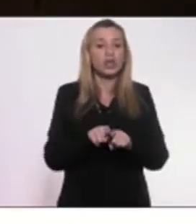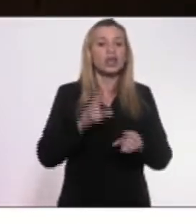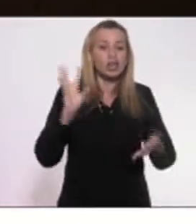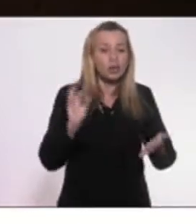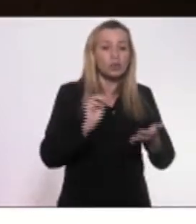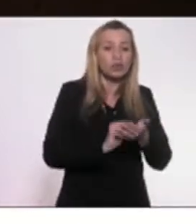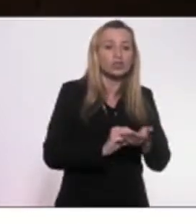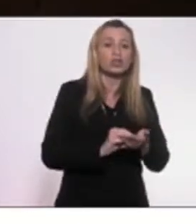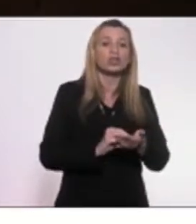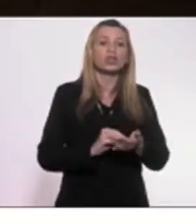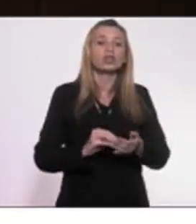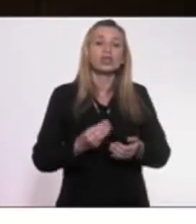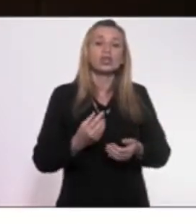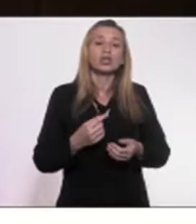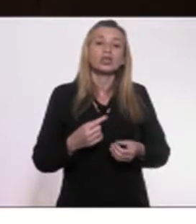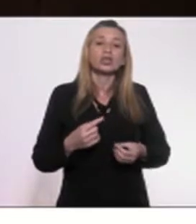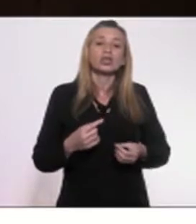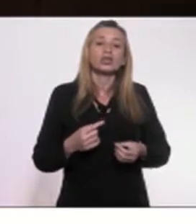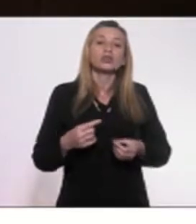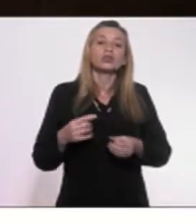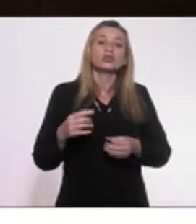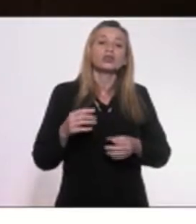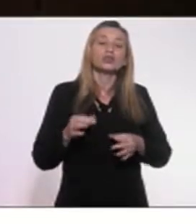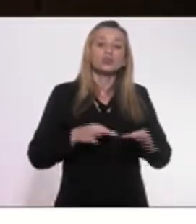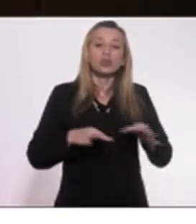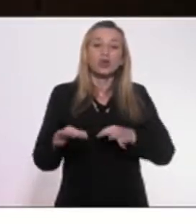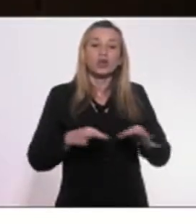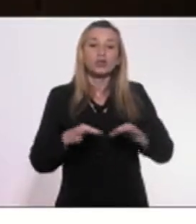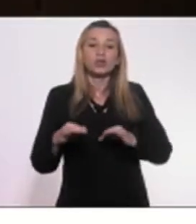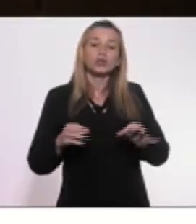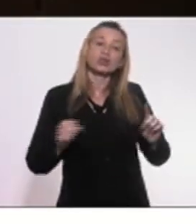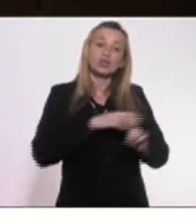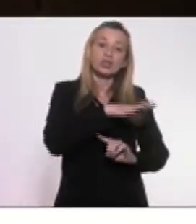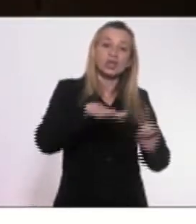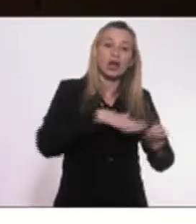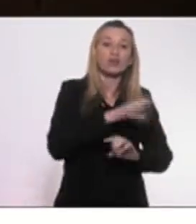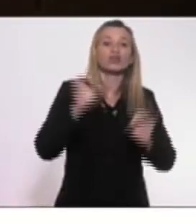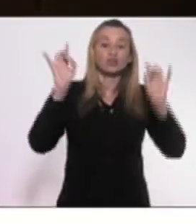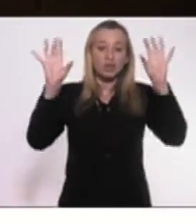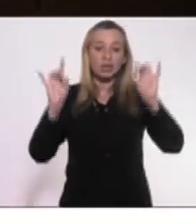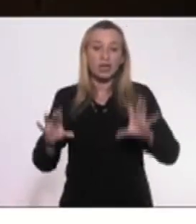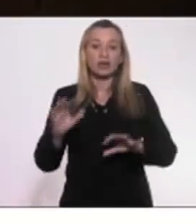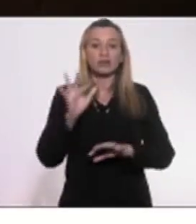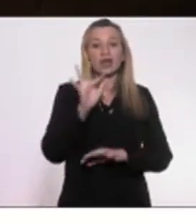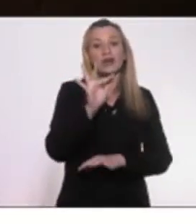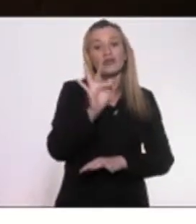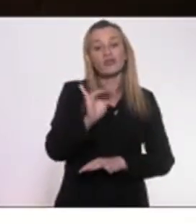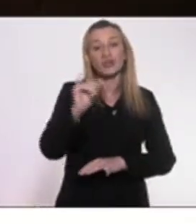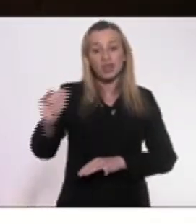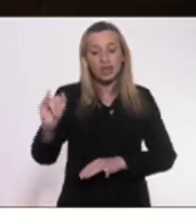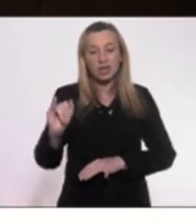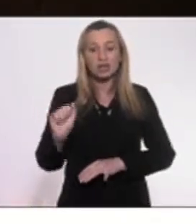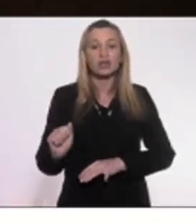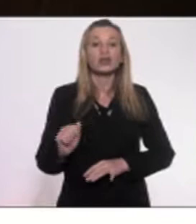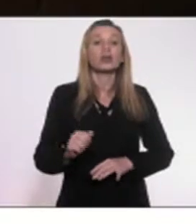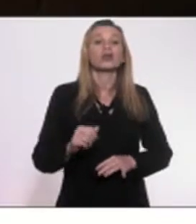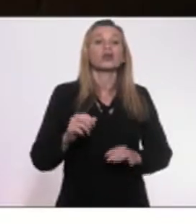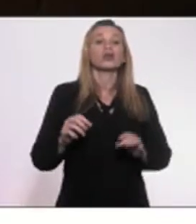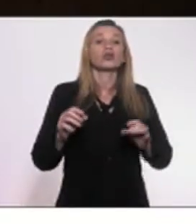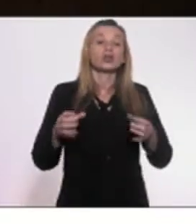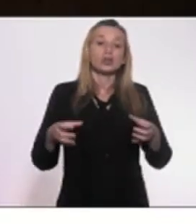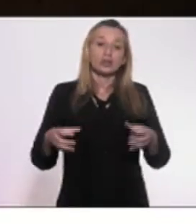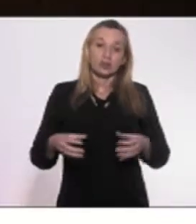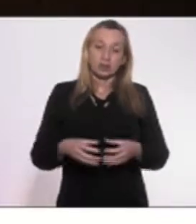sejam participantes ou egressos dos programas sociais especiais da FIA, um órgão tão importante aqui no Rio de Janeiro